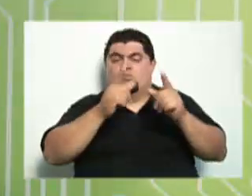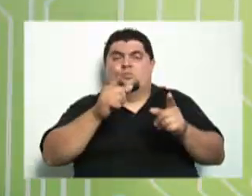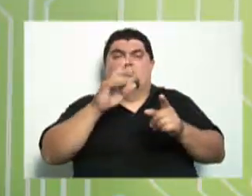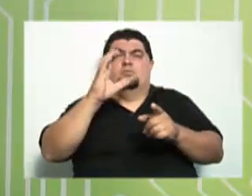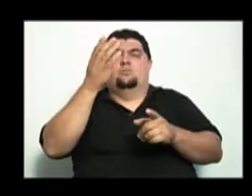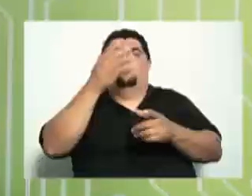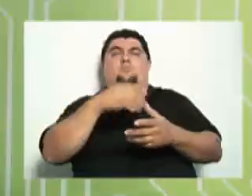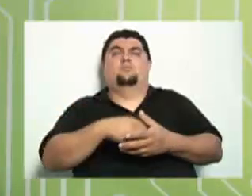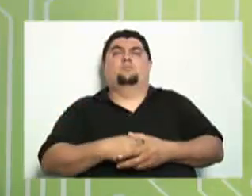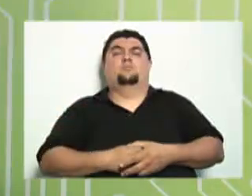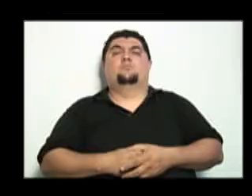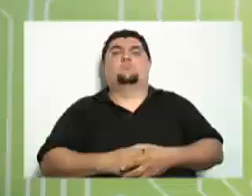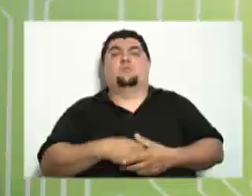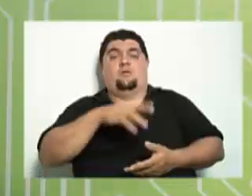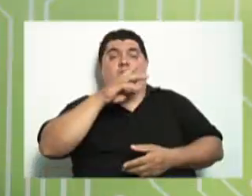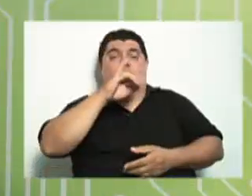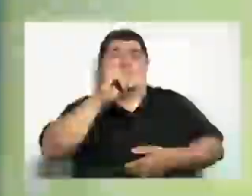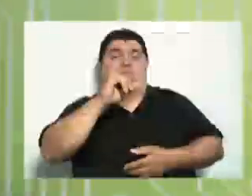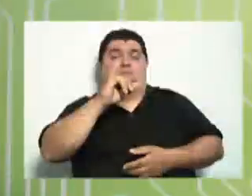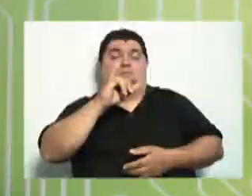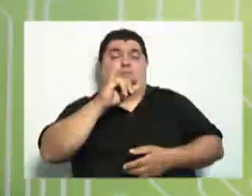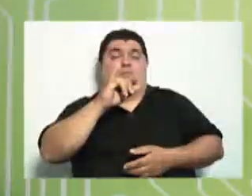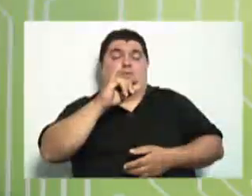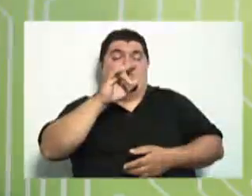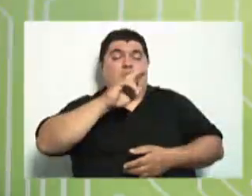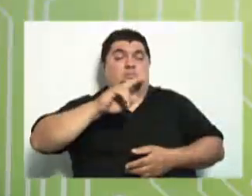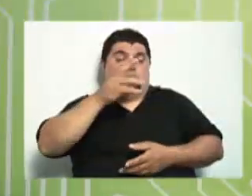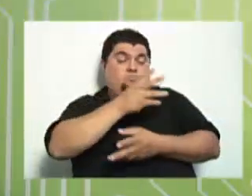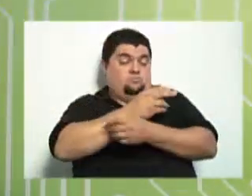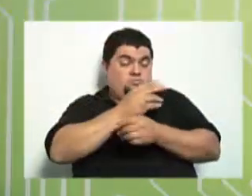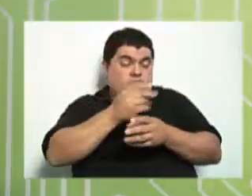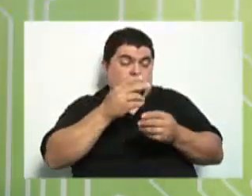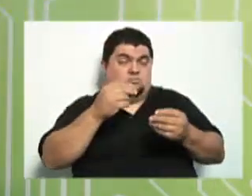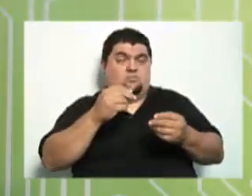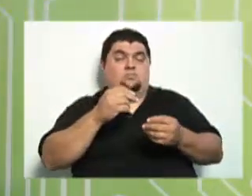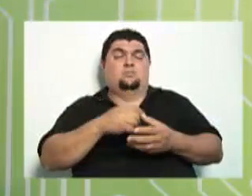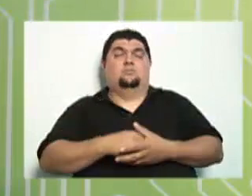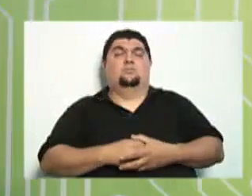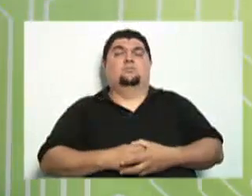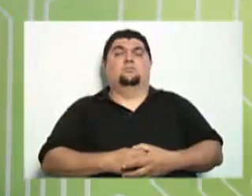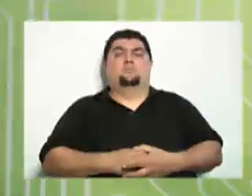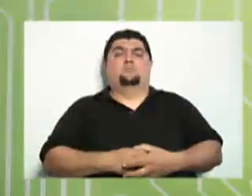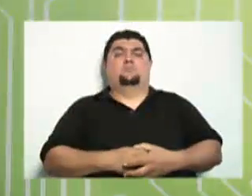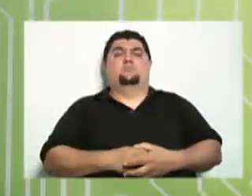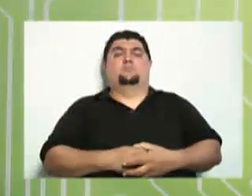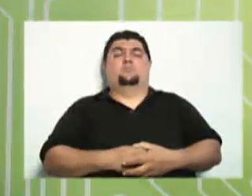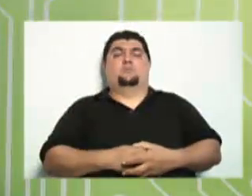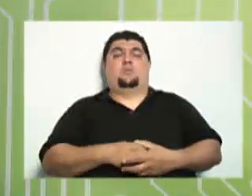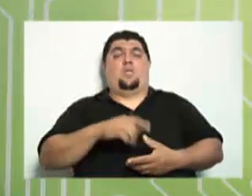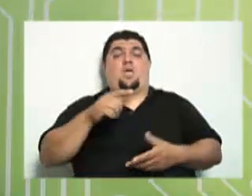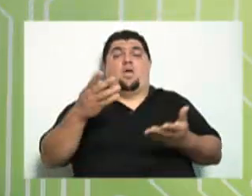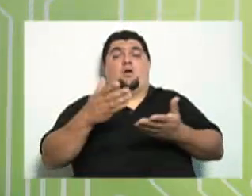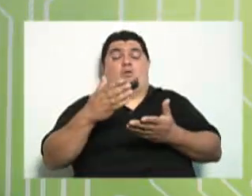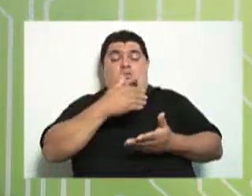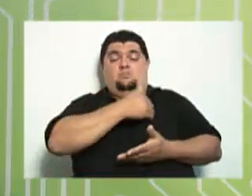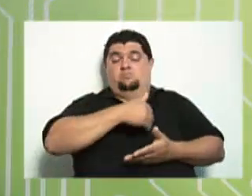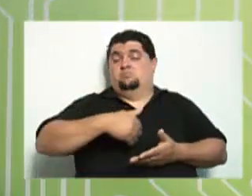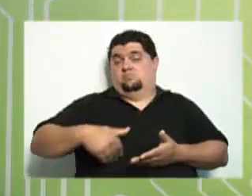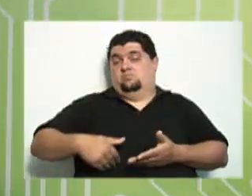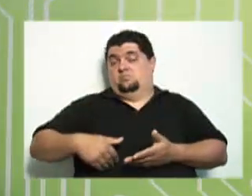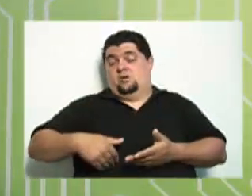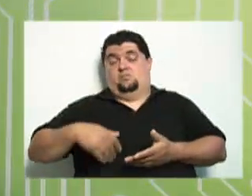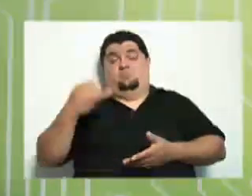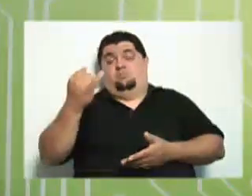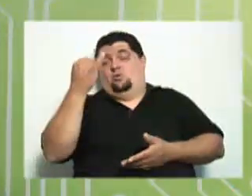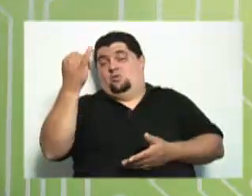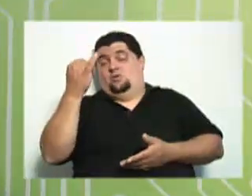na sociedade e isso vai interferir muito com essa questão de ser socialmente justo. Então a ideia aqui é que o Estado tem um papel